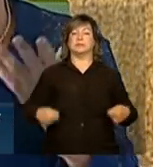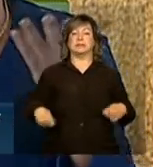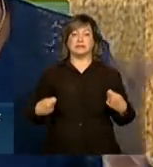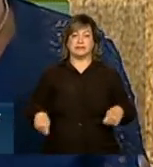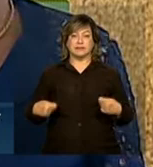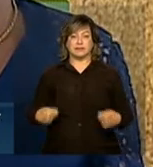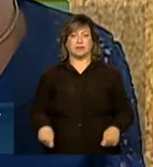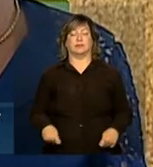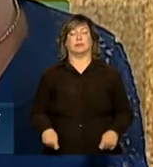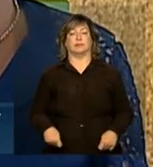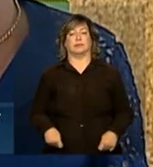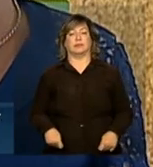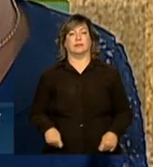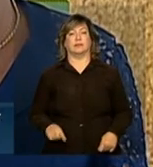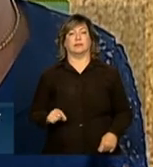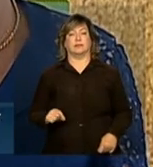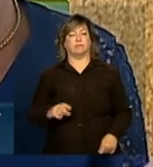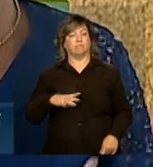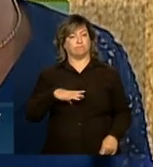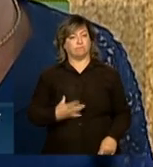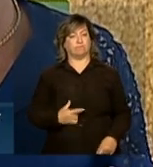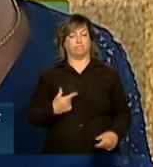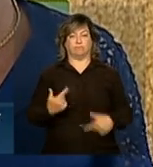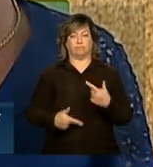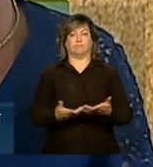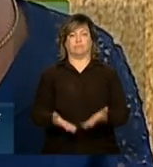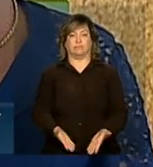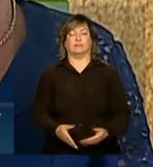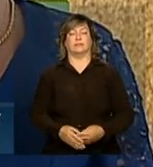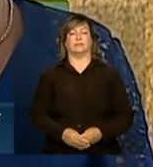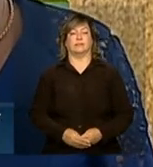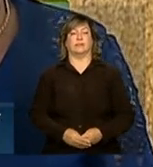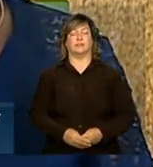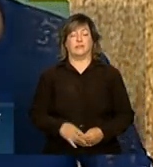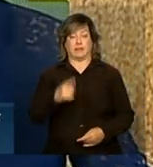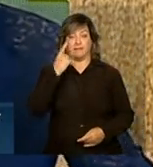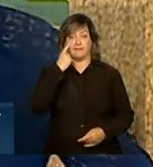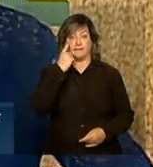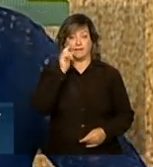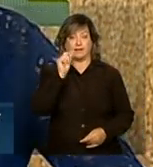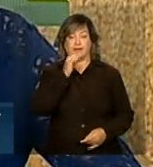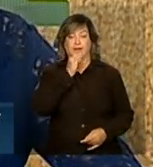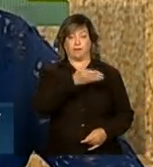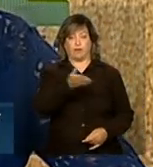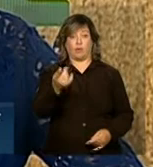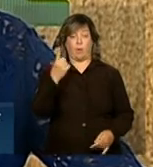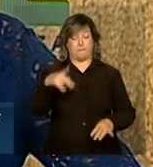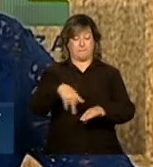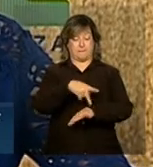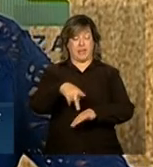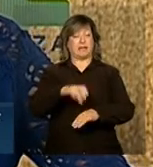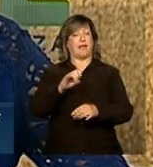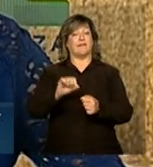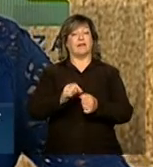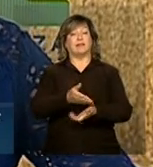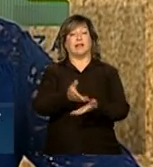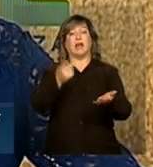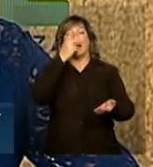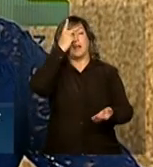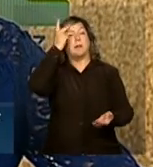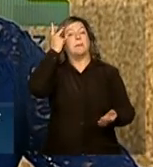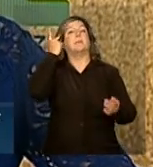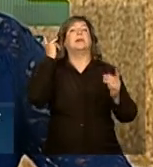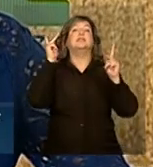precisamos encarar. Vejam vocês que um país, ele é feito para as pessoas. É para